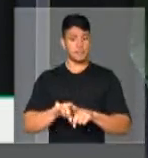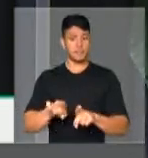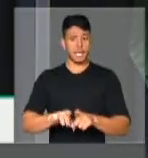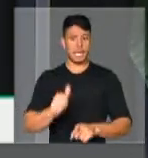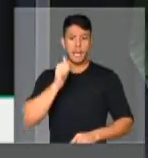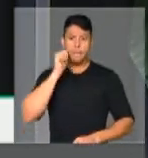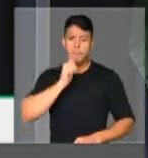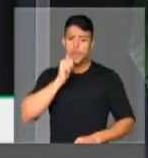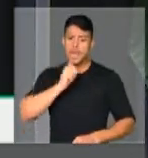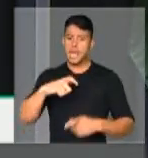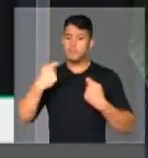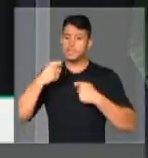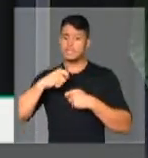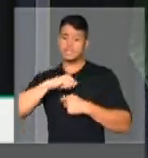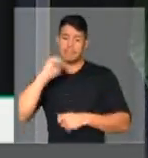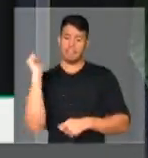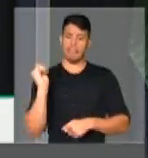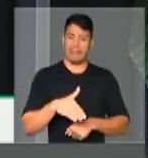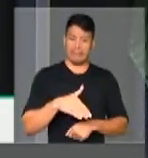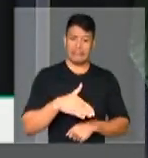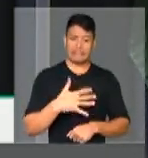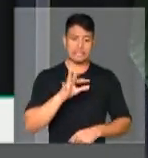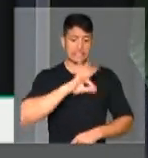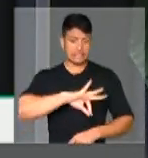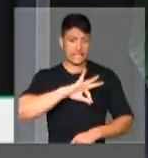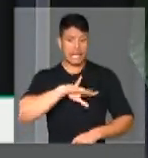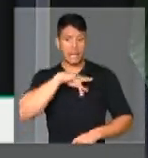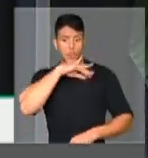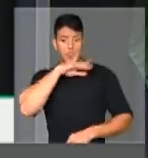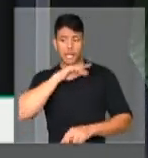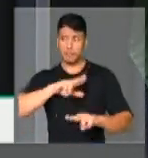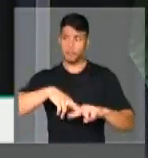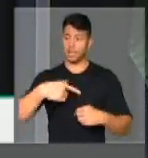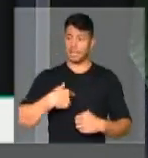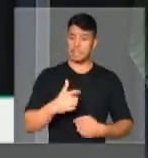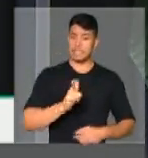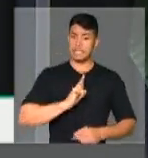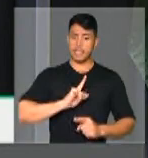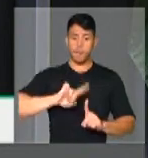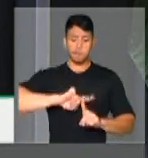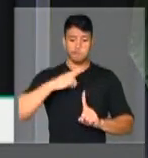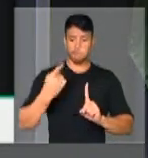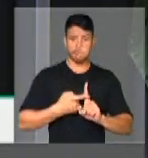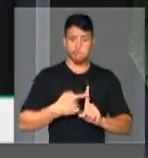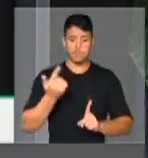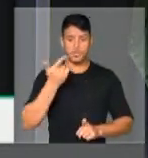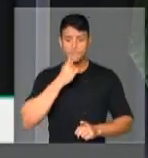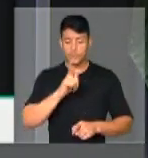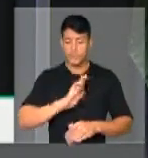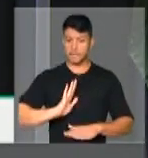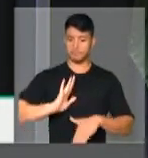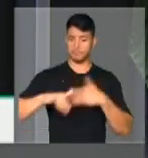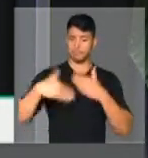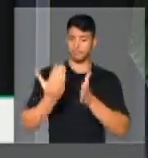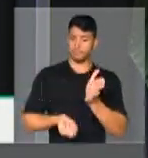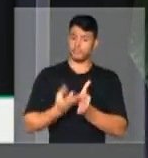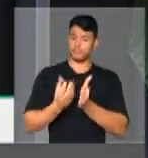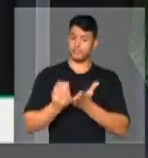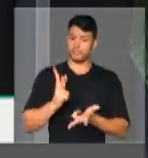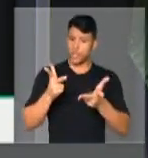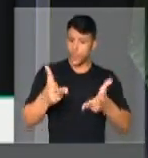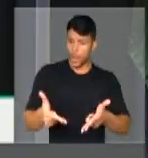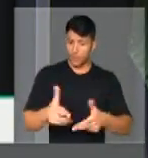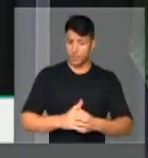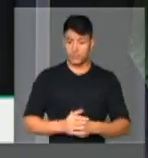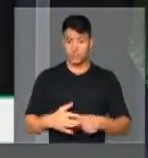menos do que os homens, porque engravidam, não têm a mesma capacidade produtiva. Que